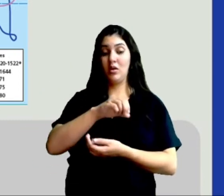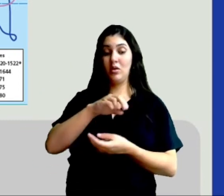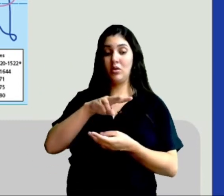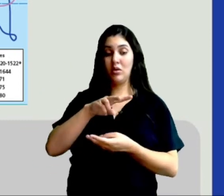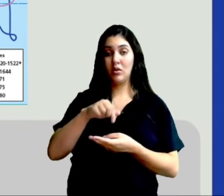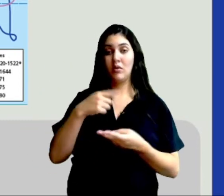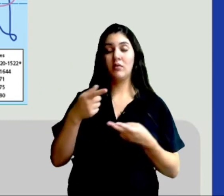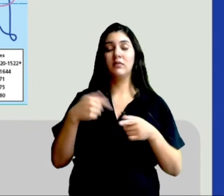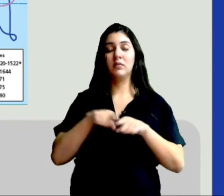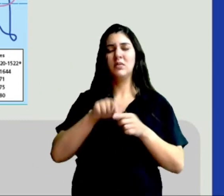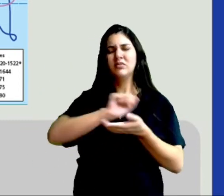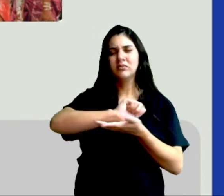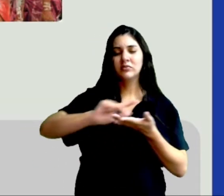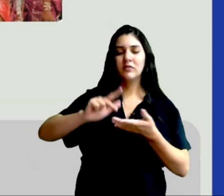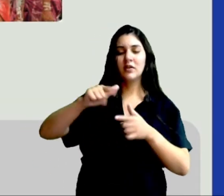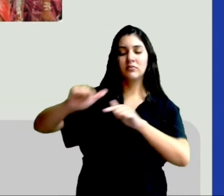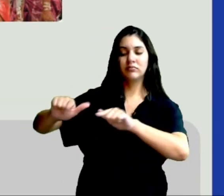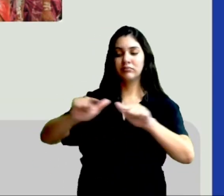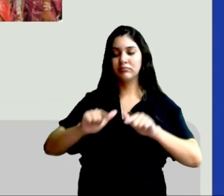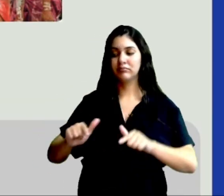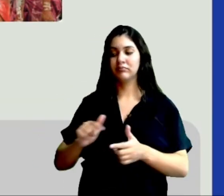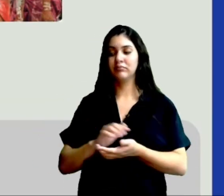a Papua Nova Guiné.